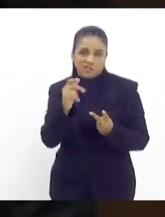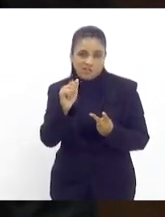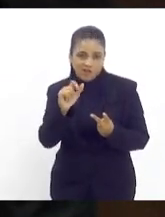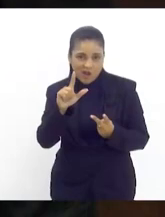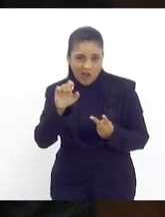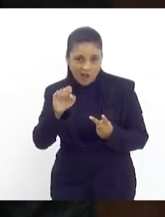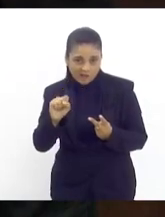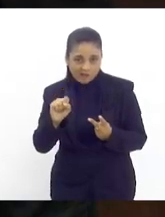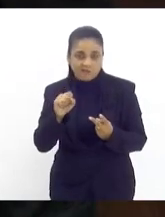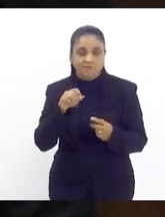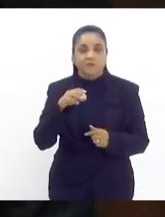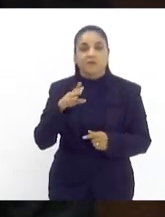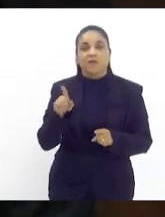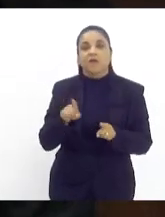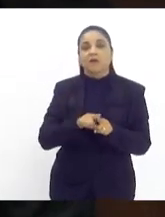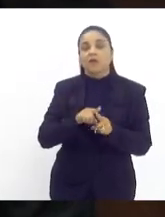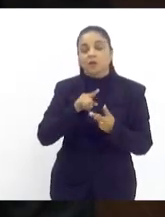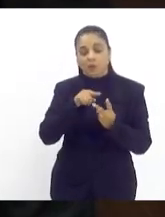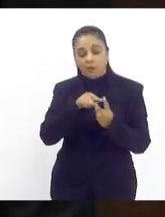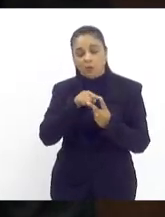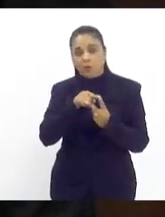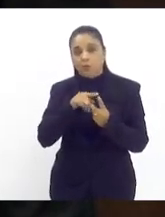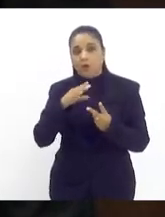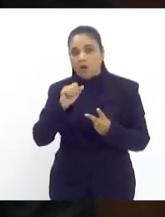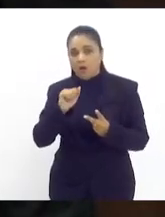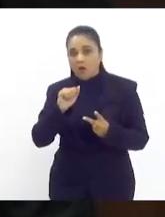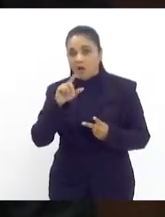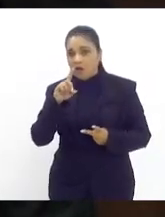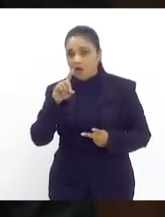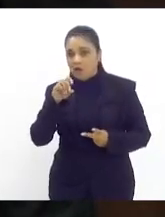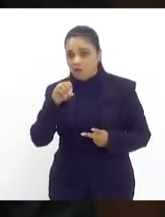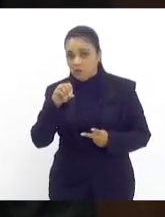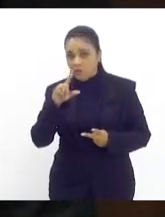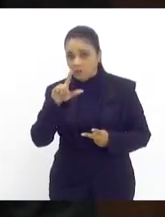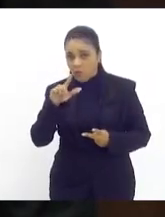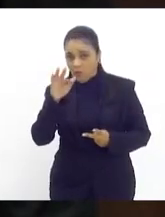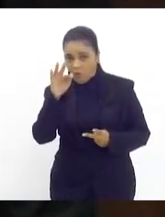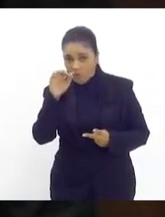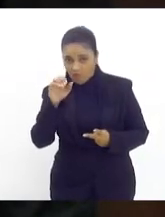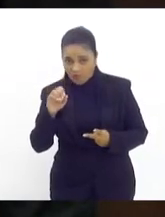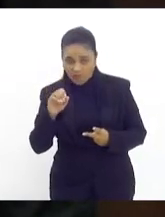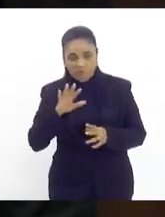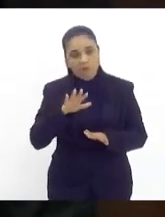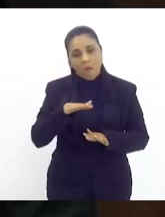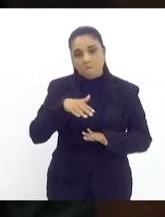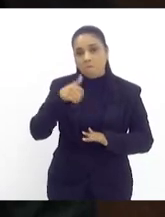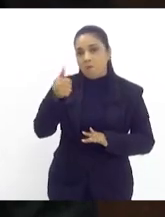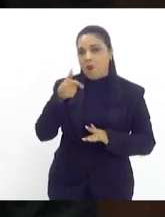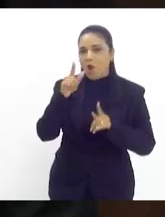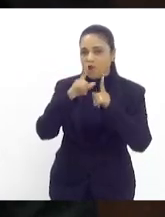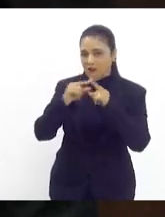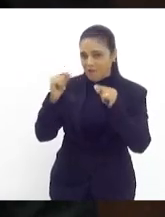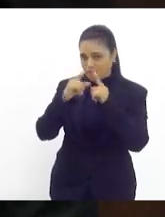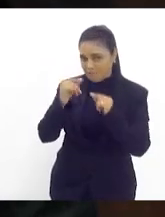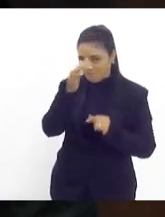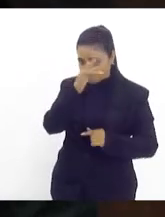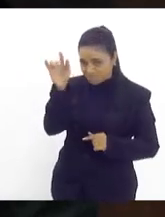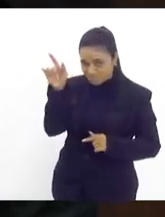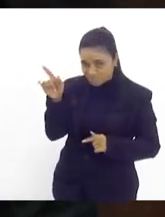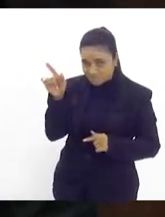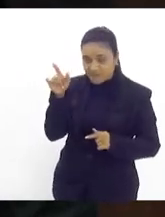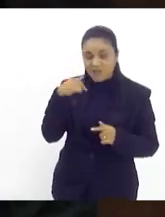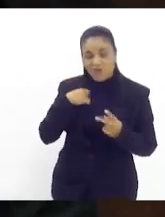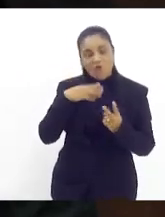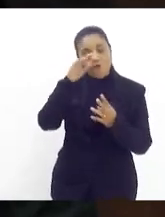que o Senado Federal na escolha desses dois nomes. Então, meu voto a